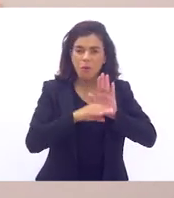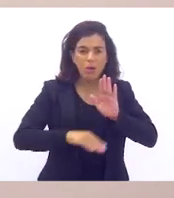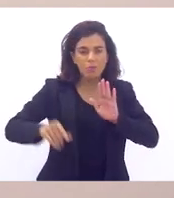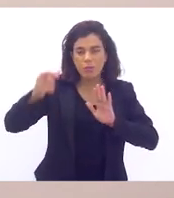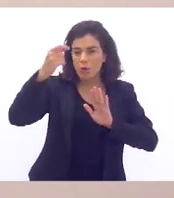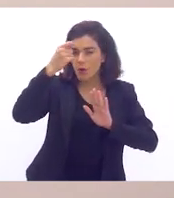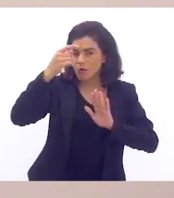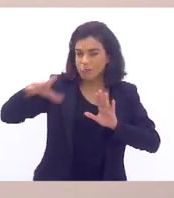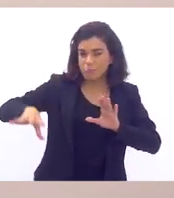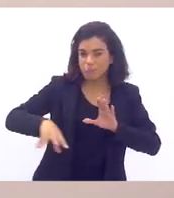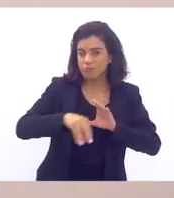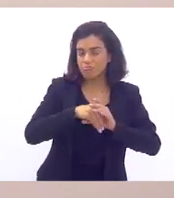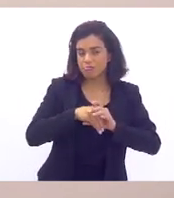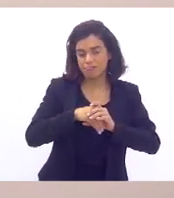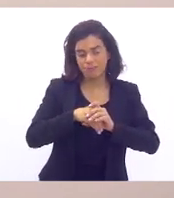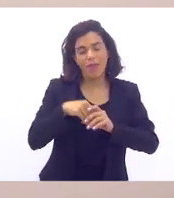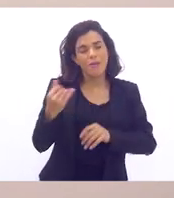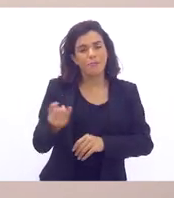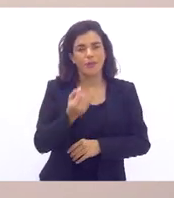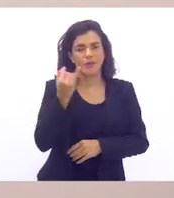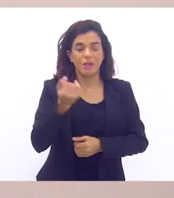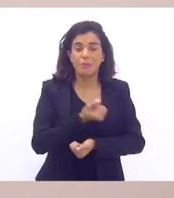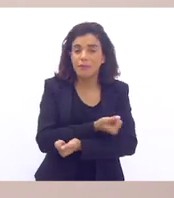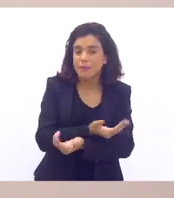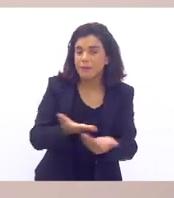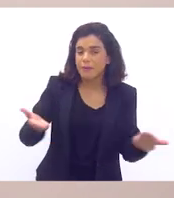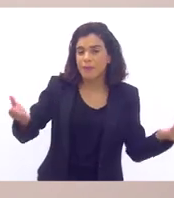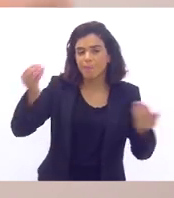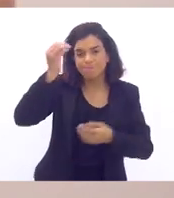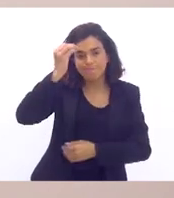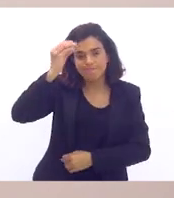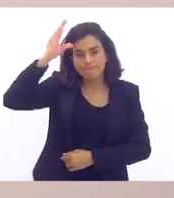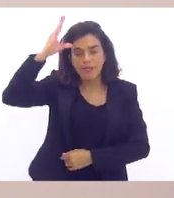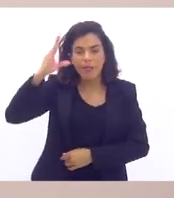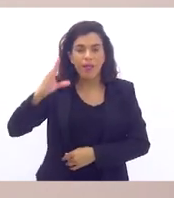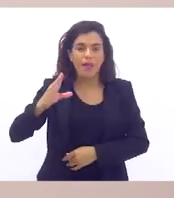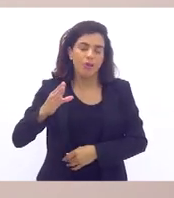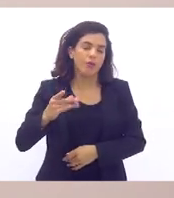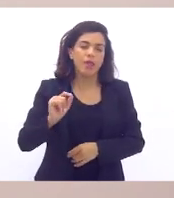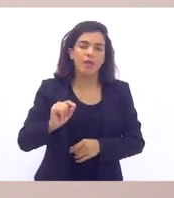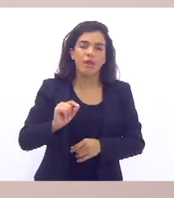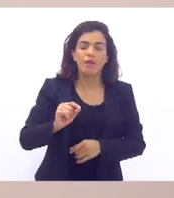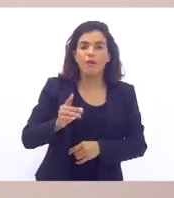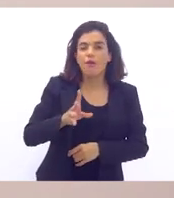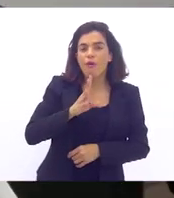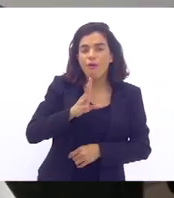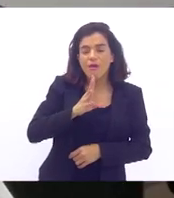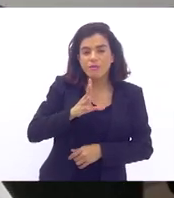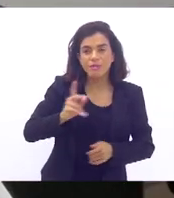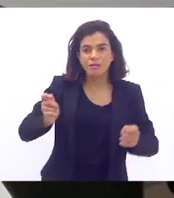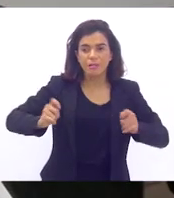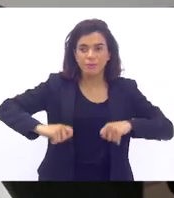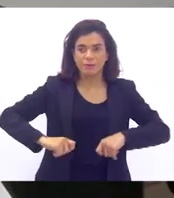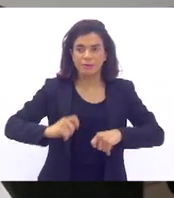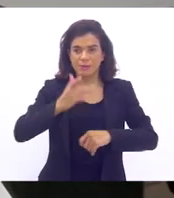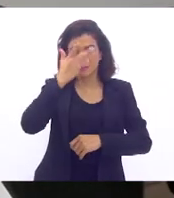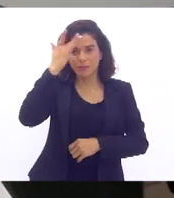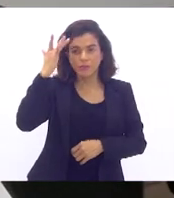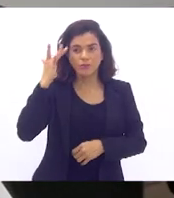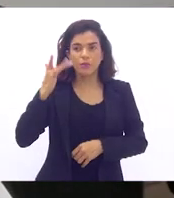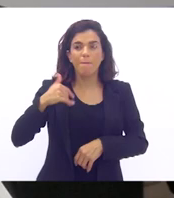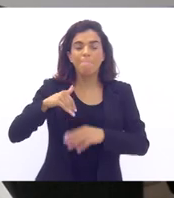e de implantação isso é importante dar conhecimento ampliar a capacidade das pessoas estarem cada vez mais